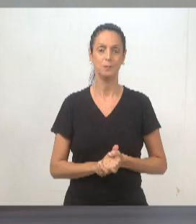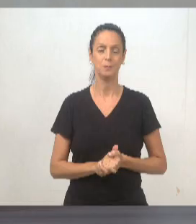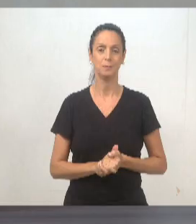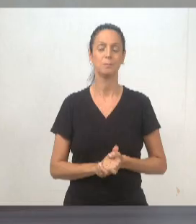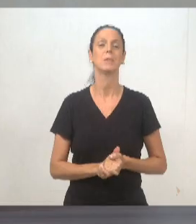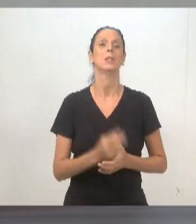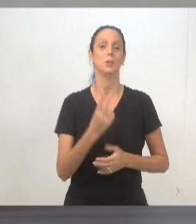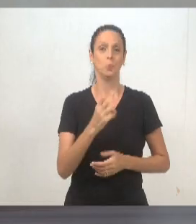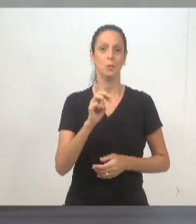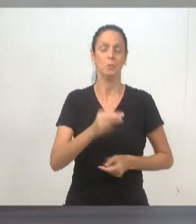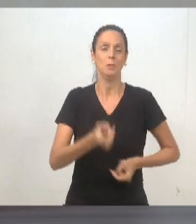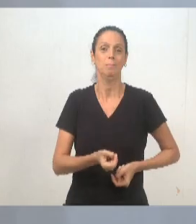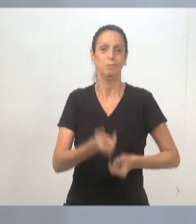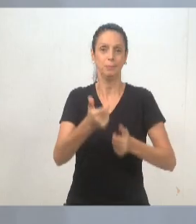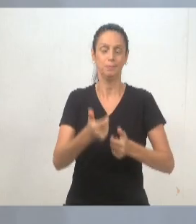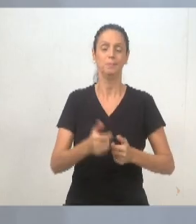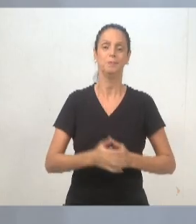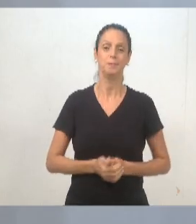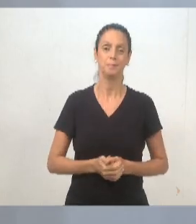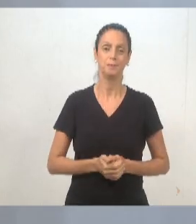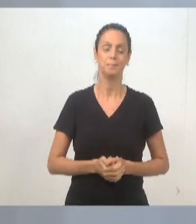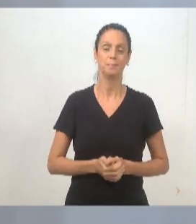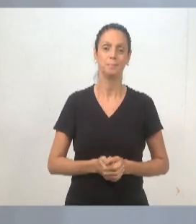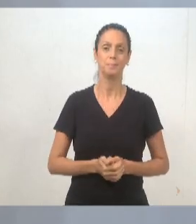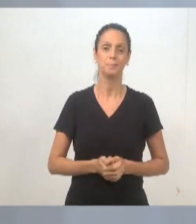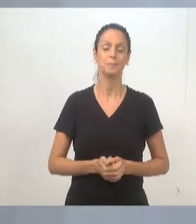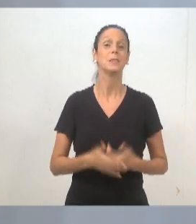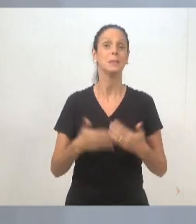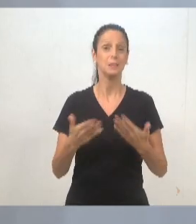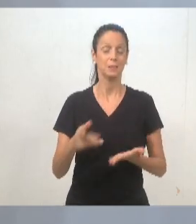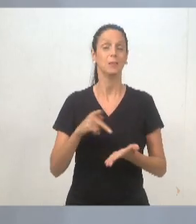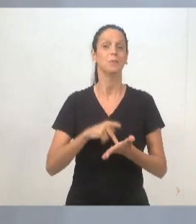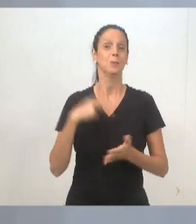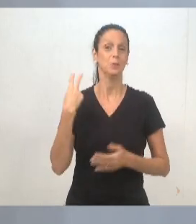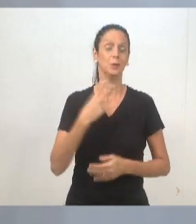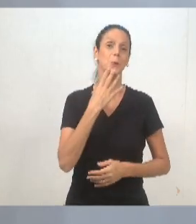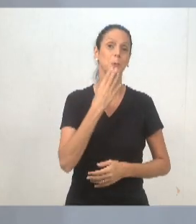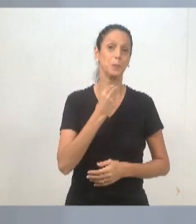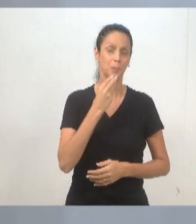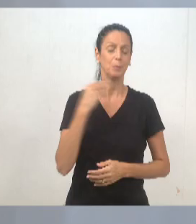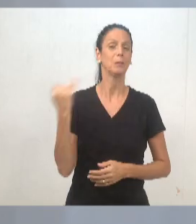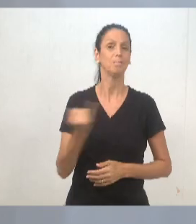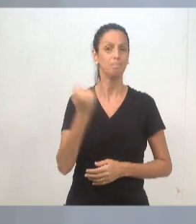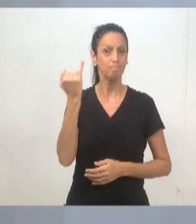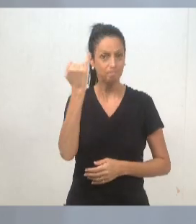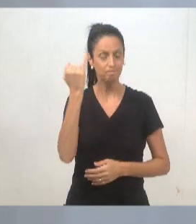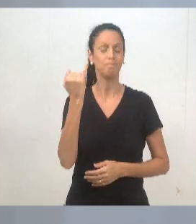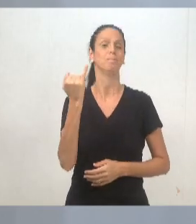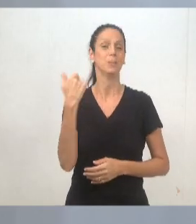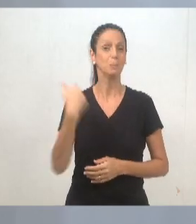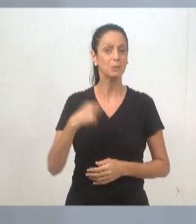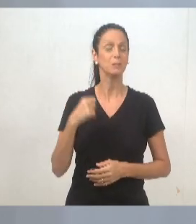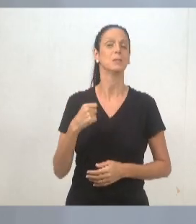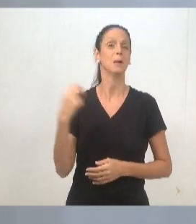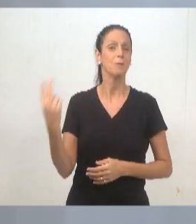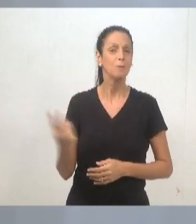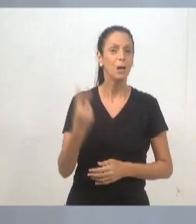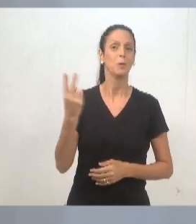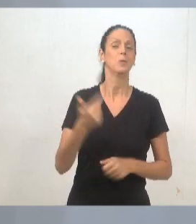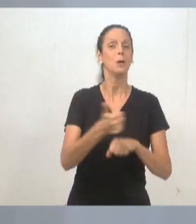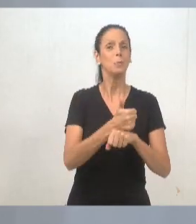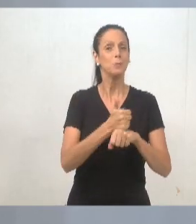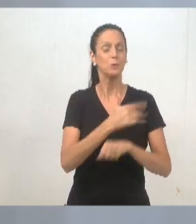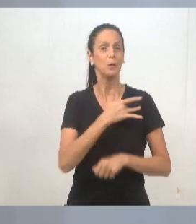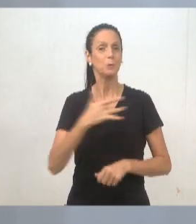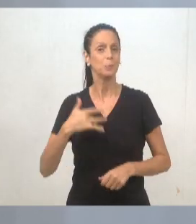minutos pelos dois apartes. Inclusive, vereador Bruno, eu acho que é essencial que a cidade faça justiça aos agentes comunitários de saúde, aos agentes